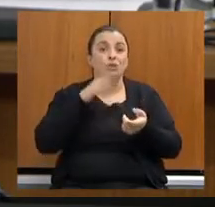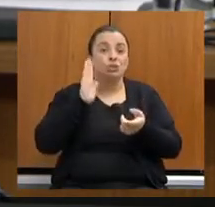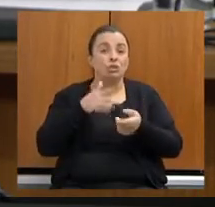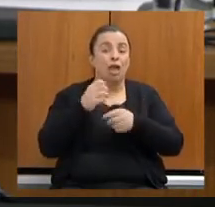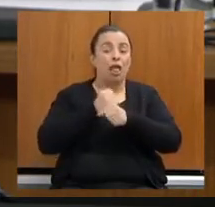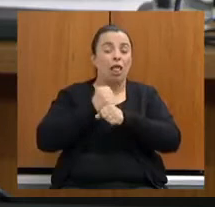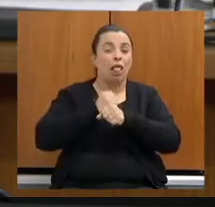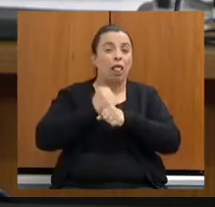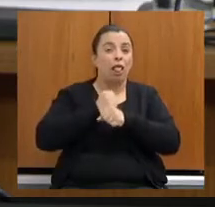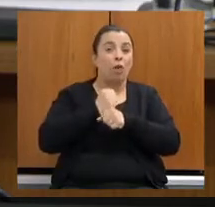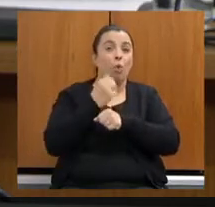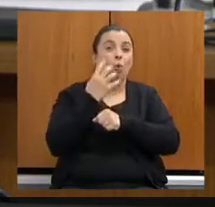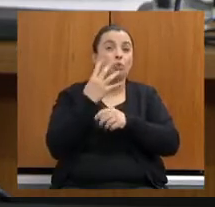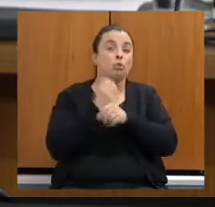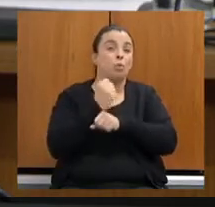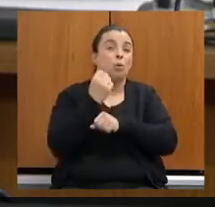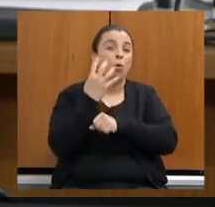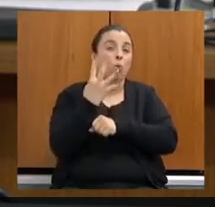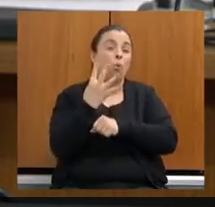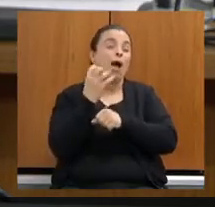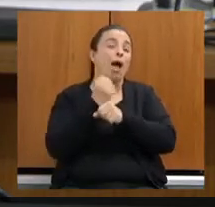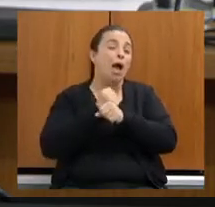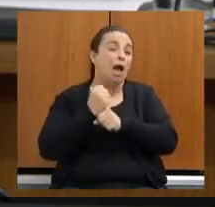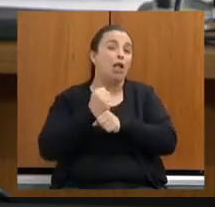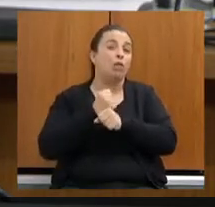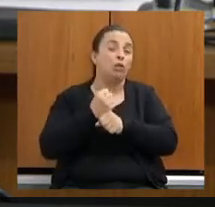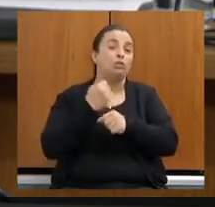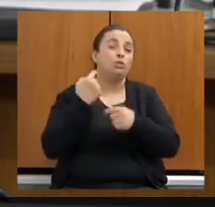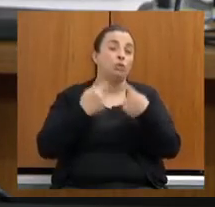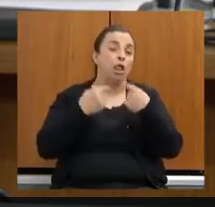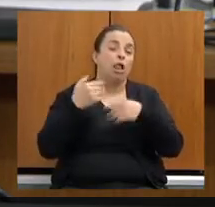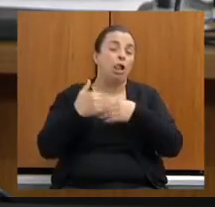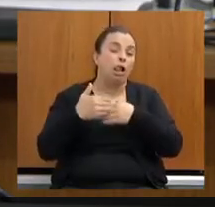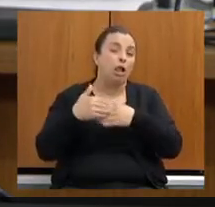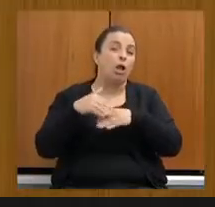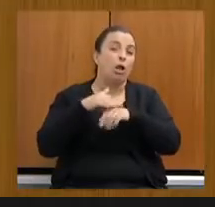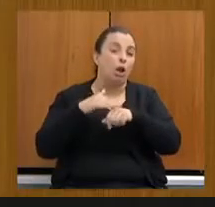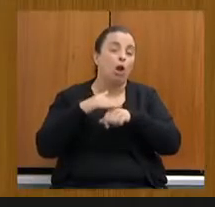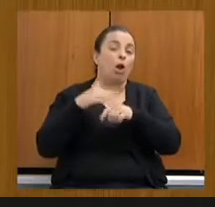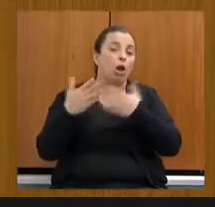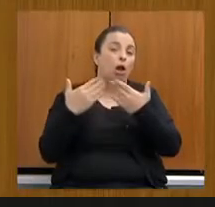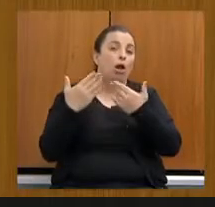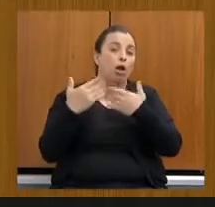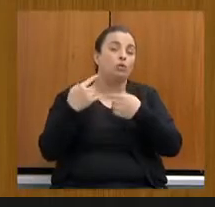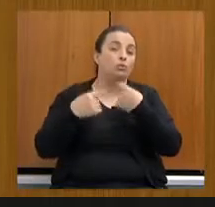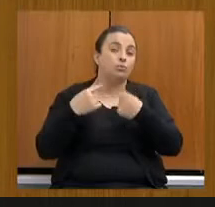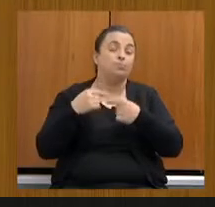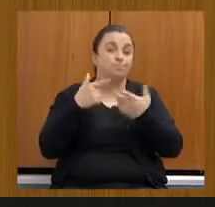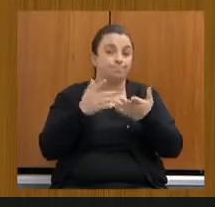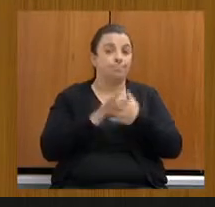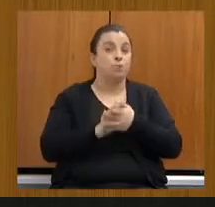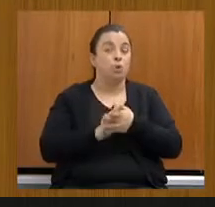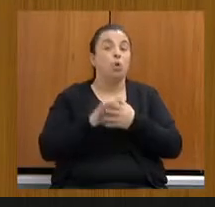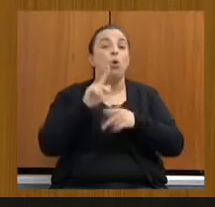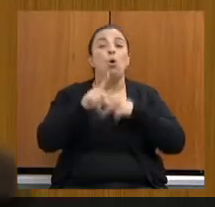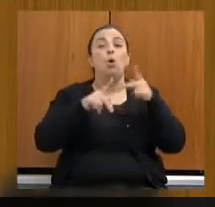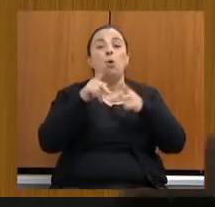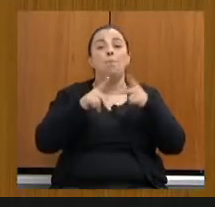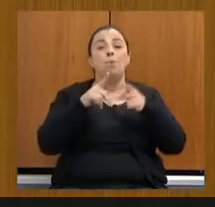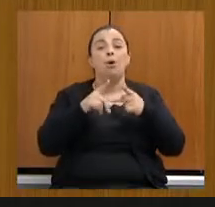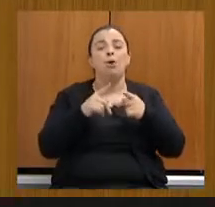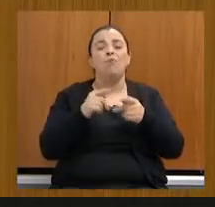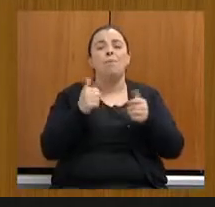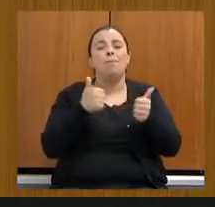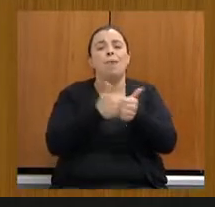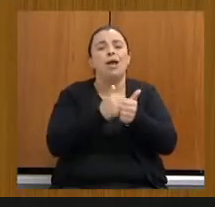anos o povo fanadeiros o povo do Rio que mora às margens do rio fanado pouco da cidade